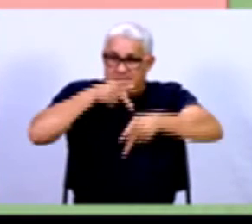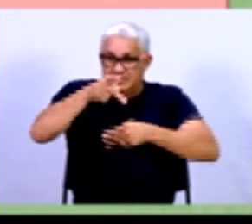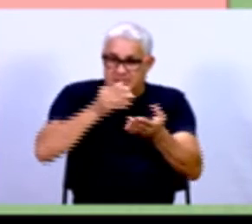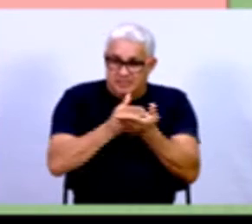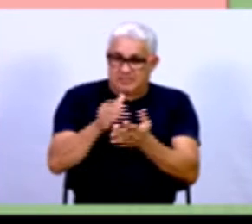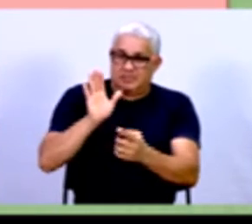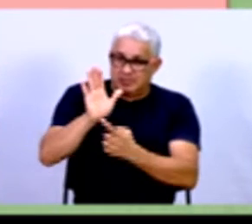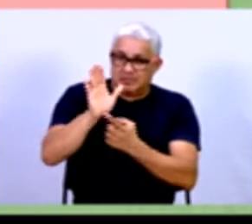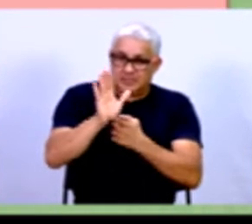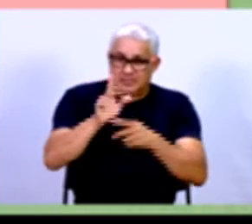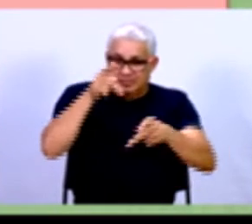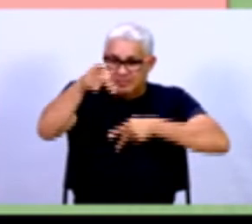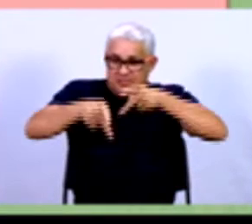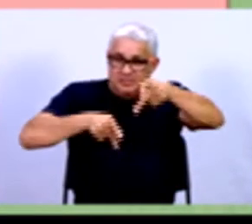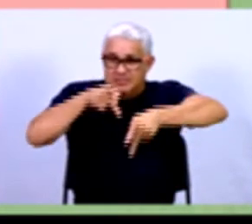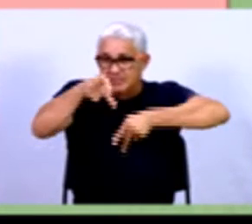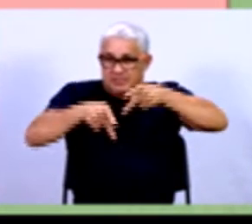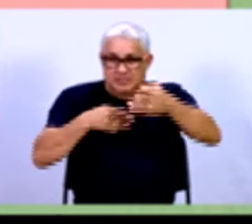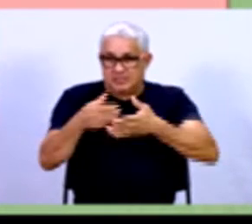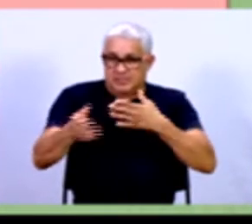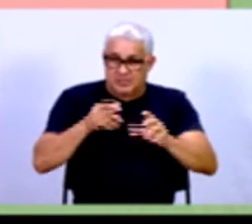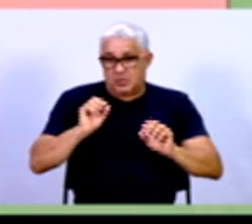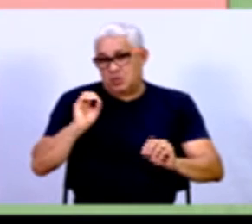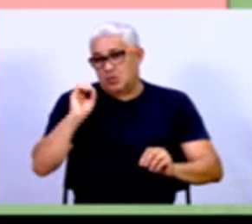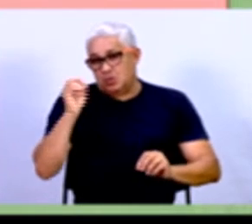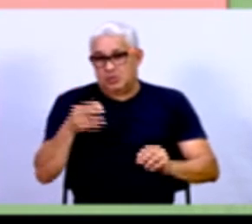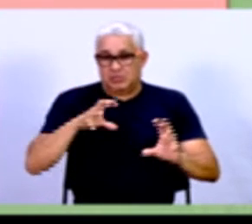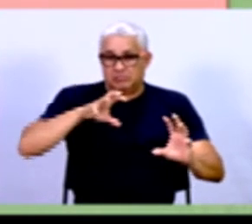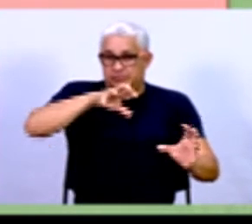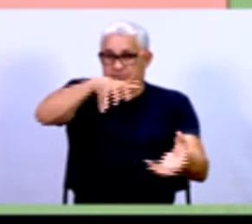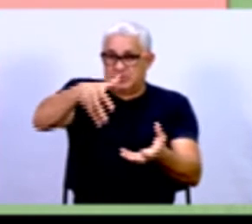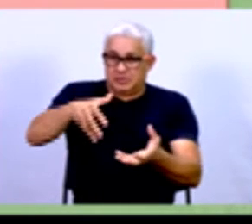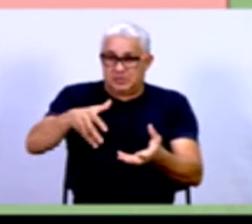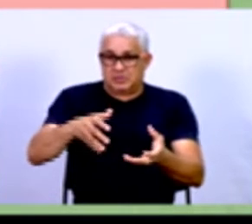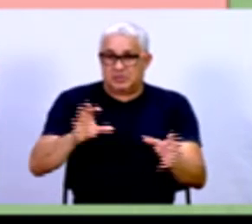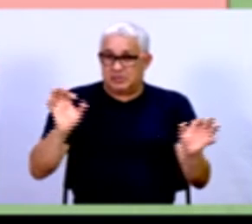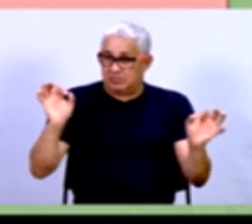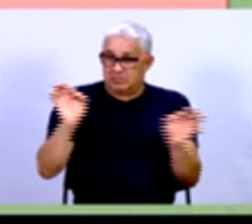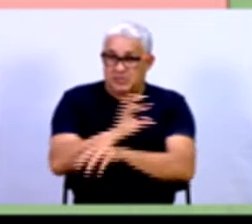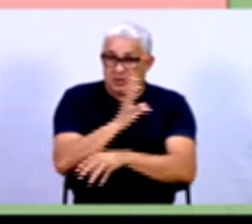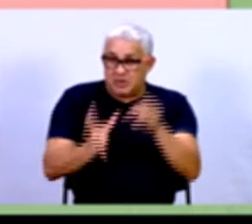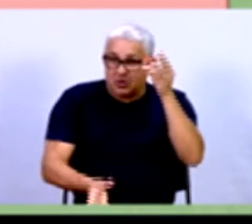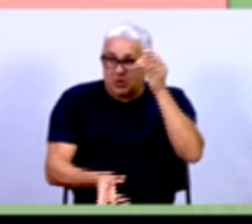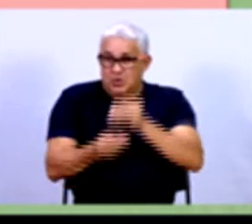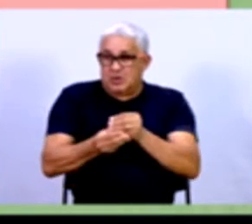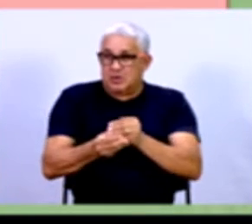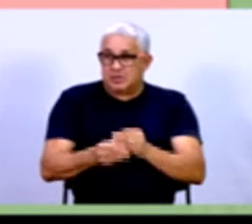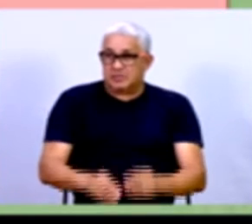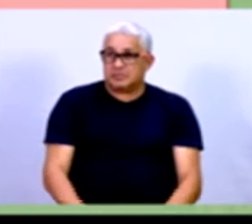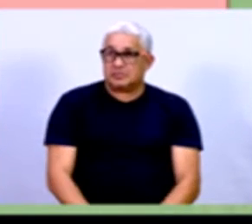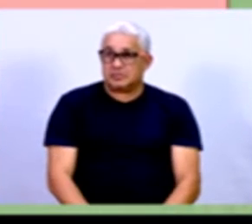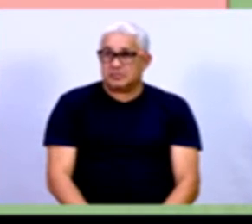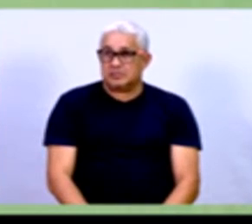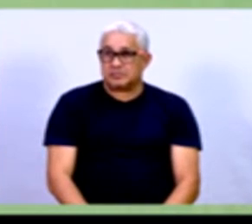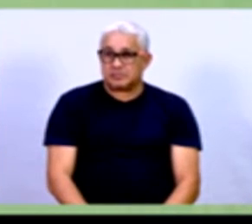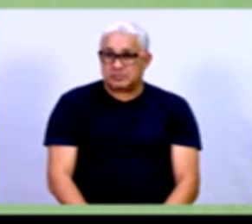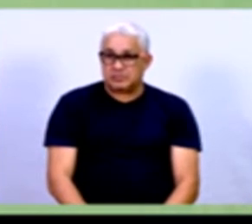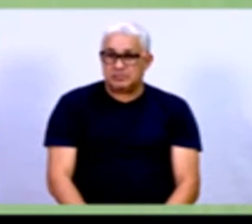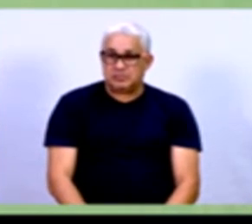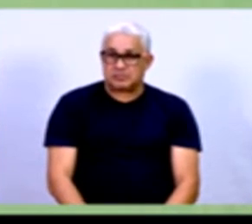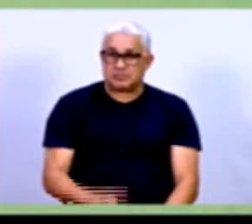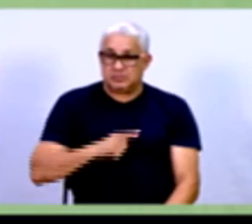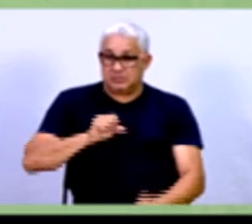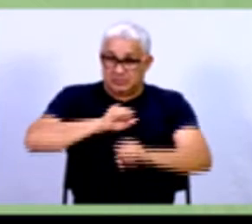uma dada população ou universo. Conclusões, tá? Eu tenho certeza que eu acho que de tanto eu falar, isso aí tá bem claro para vocês.